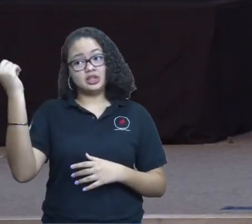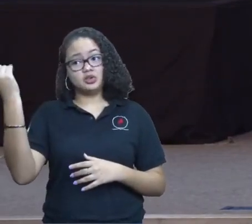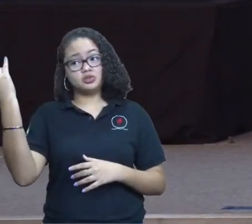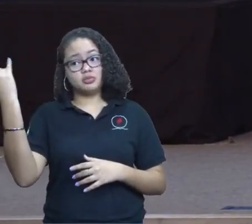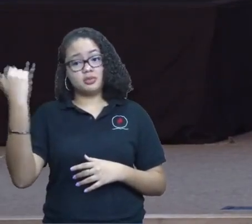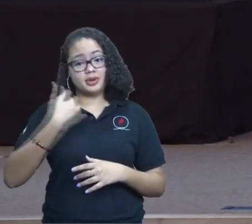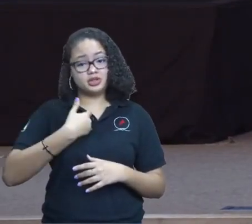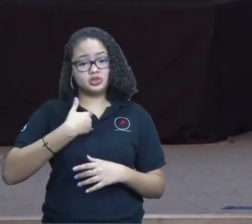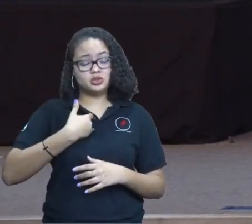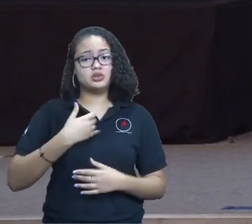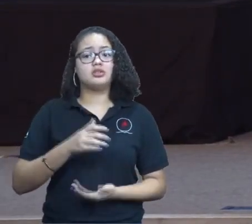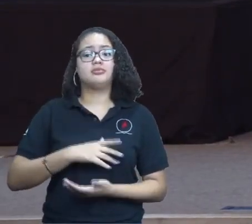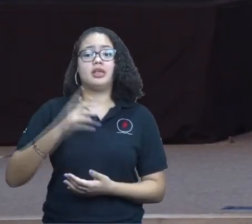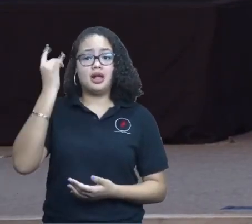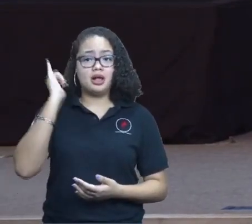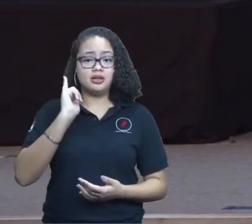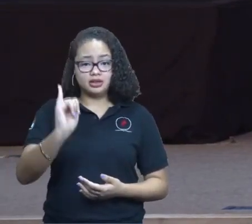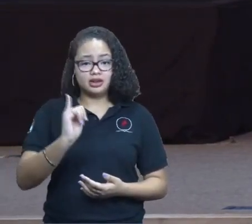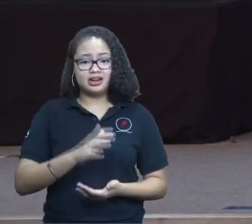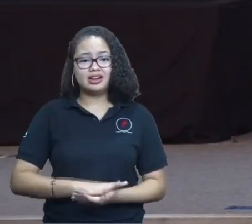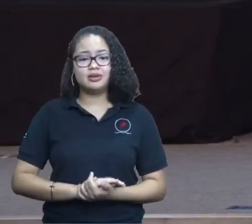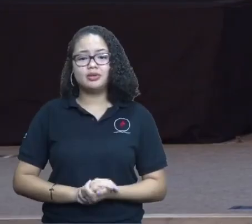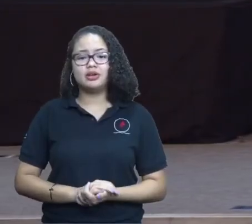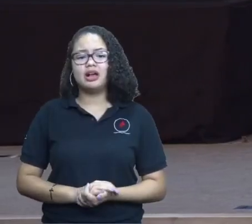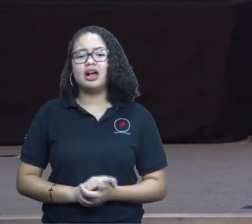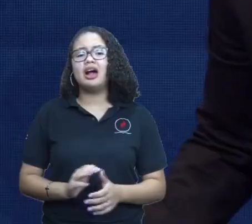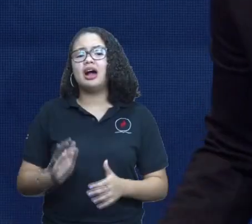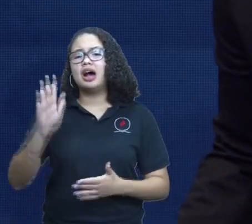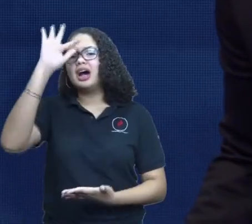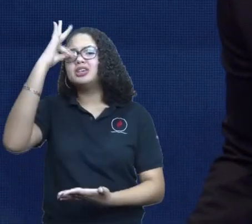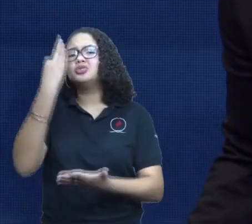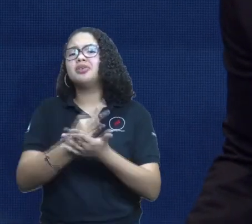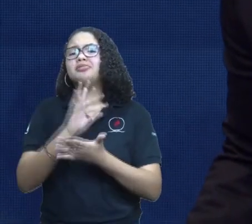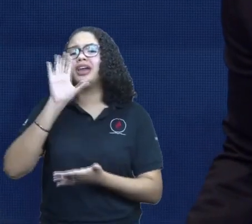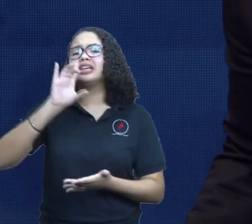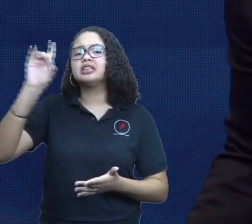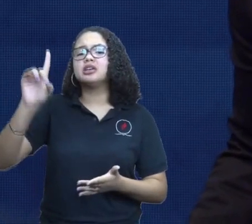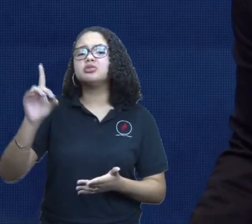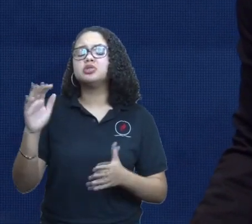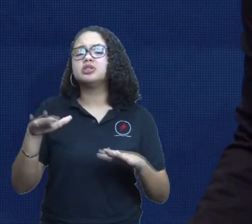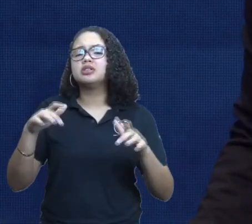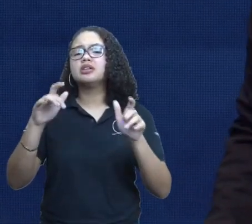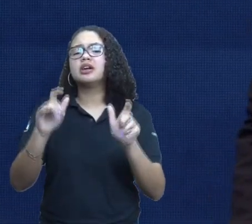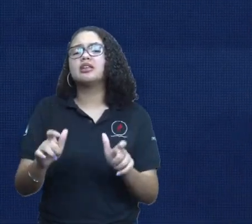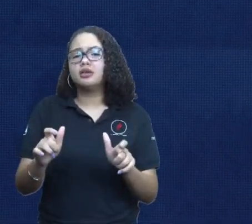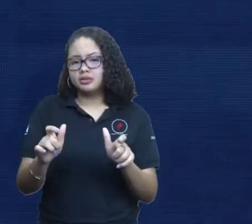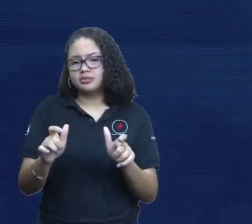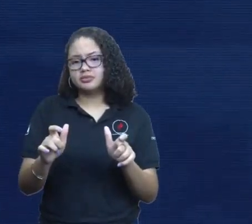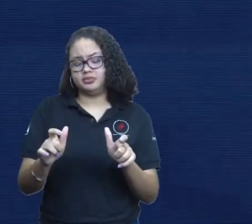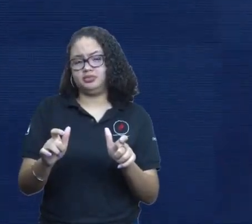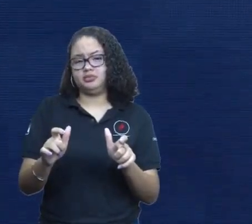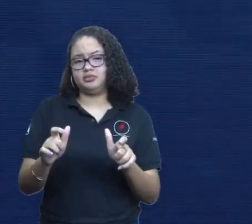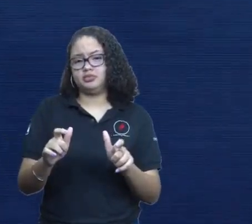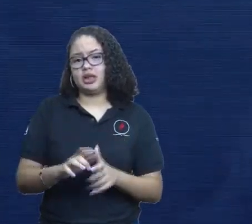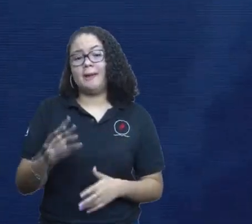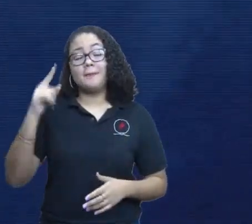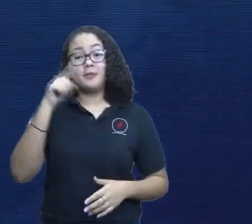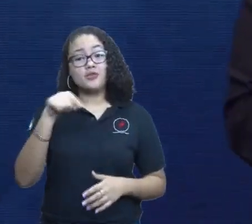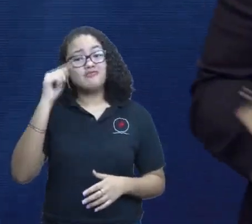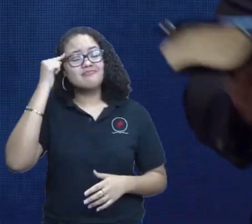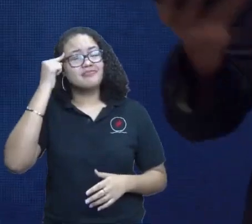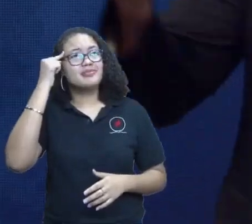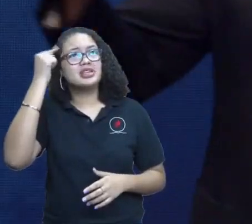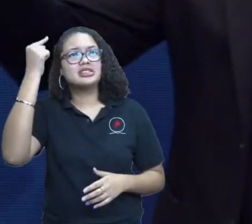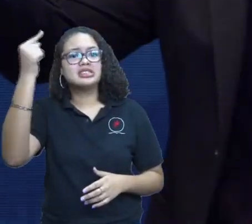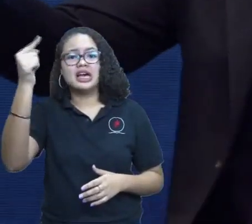aqui para te dizer em alto e bom som aonde tá a tua fé em mim a ponto de você pensar